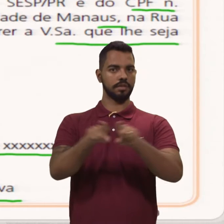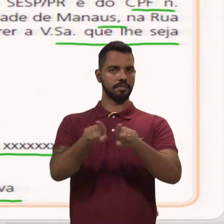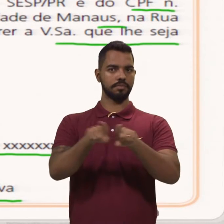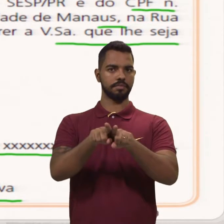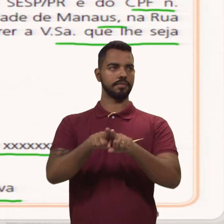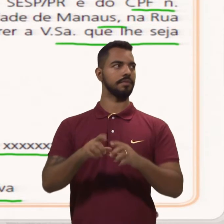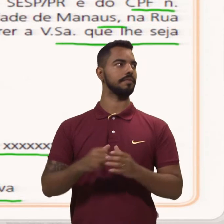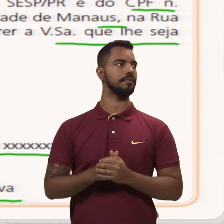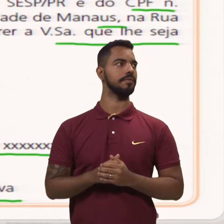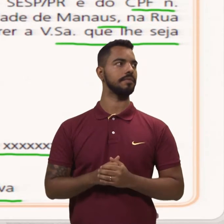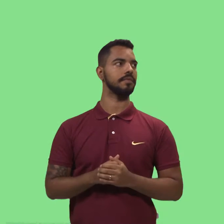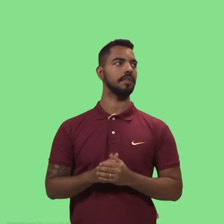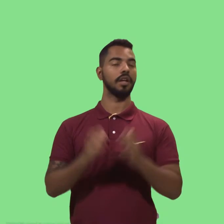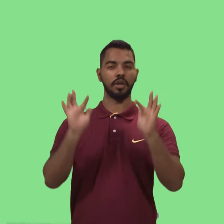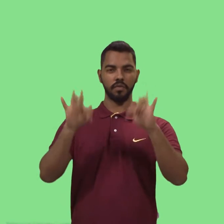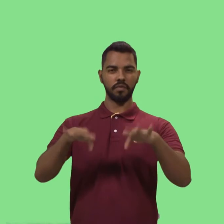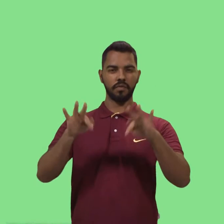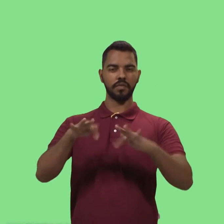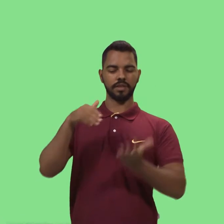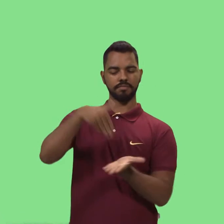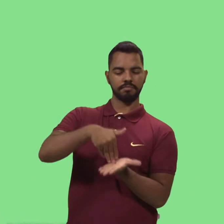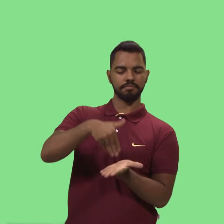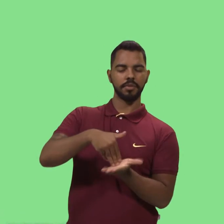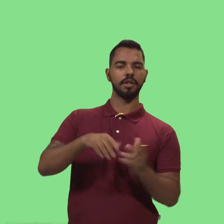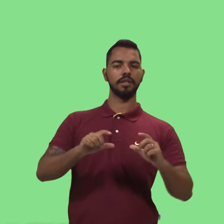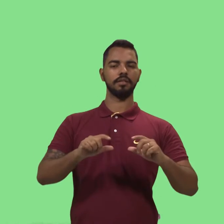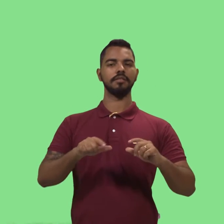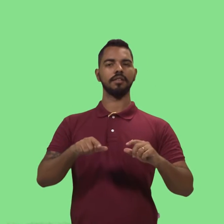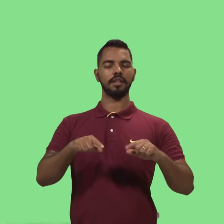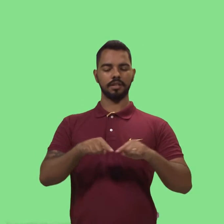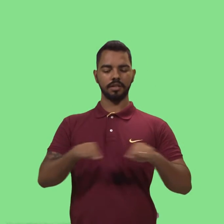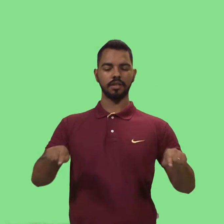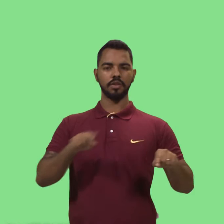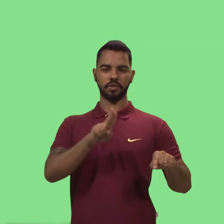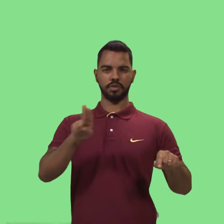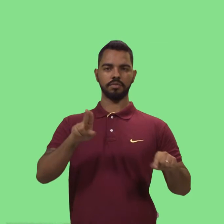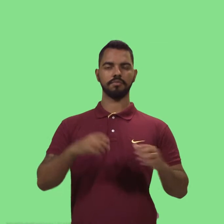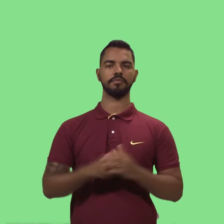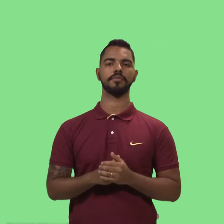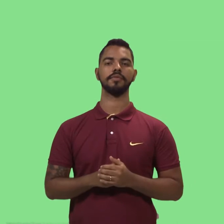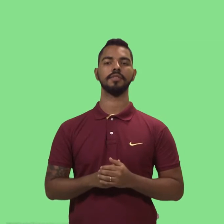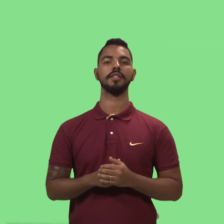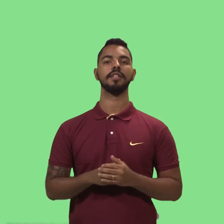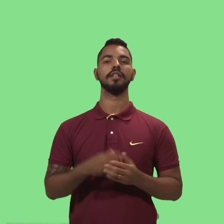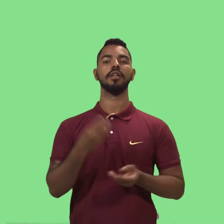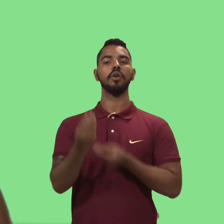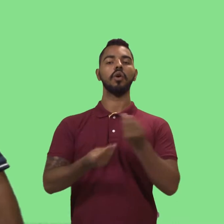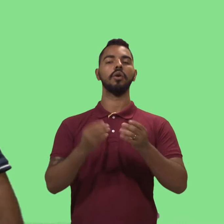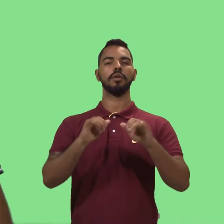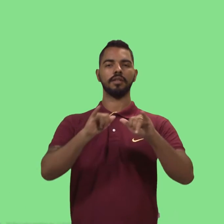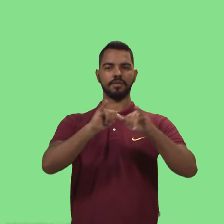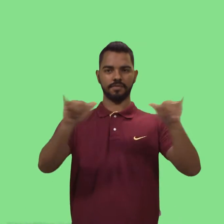aqui o nome da pessoa. Vamos ver agora o aviso e o comunicado.